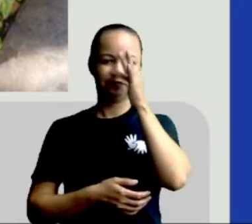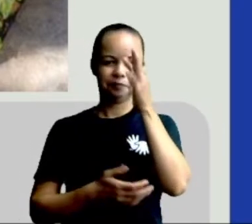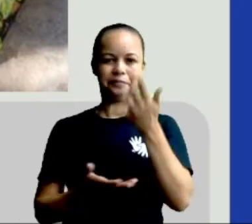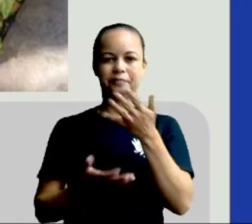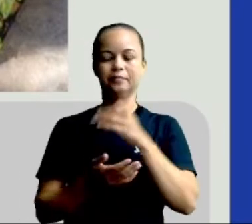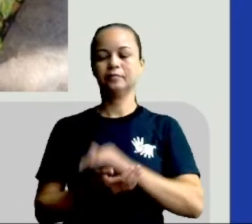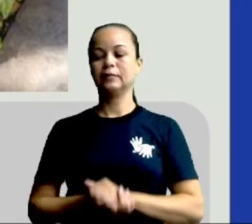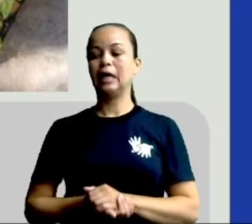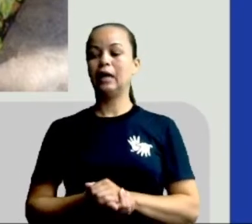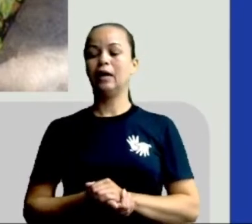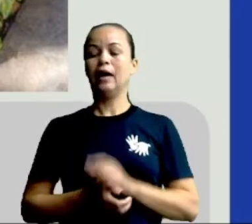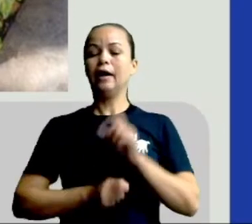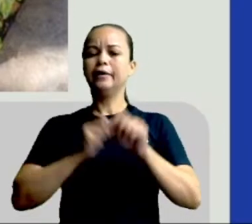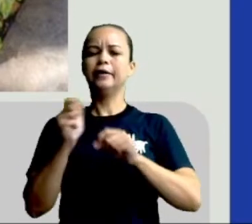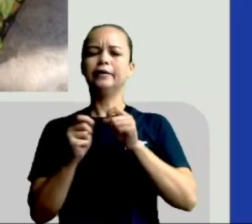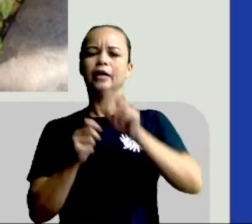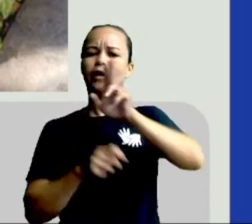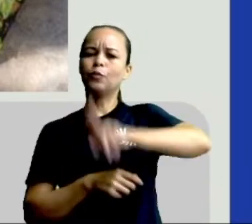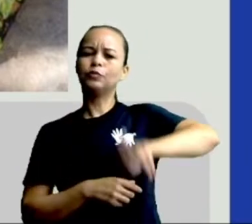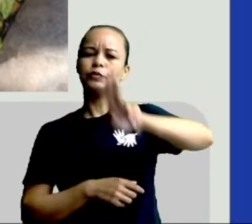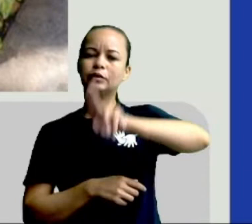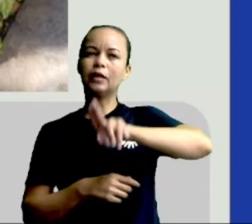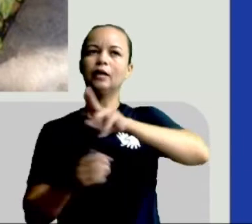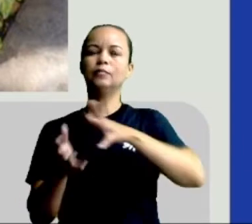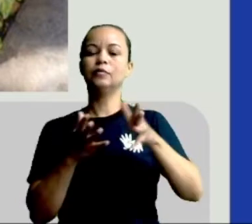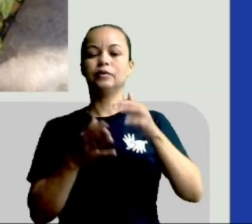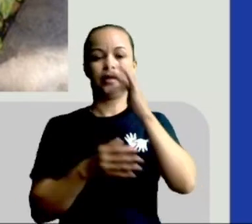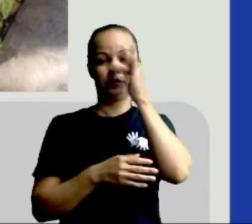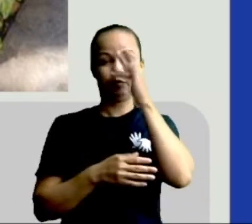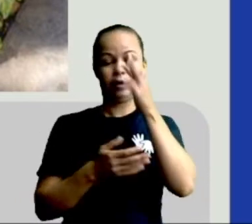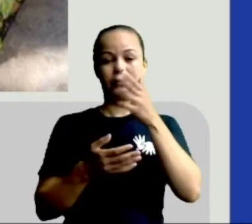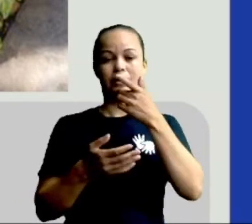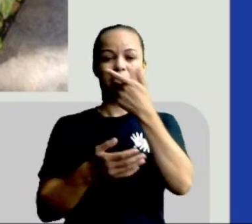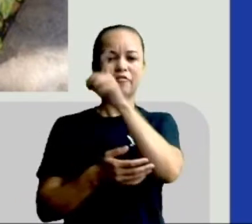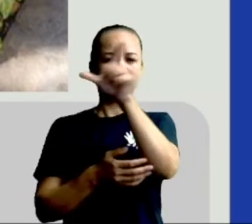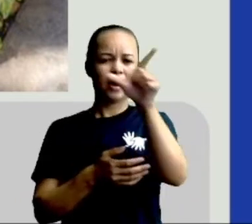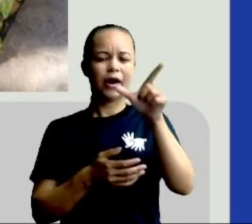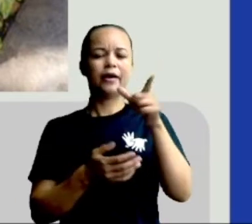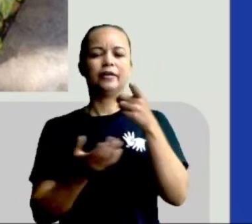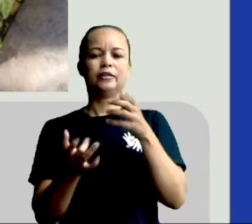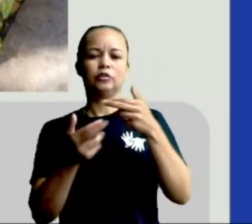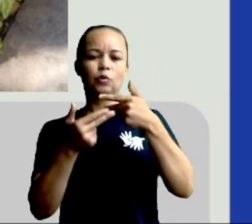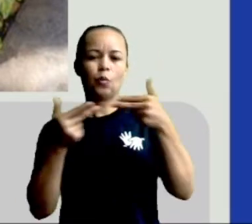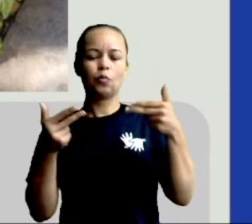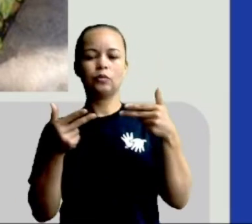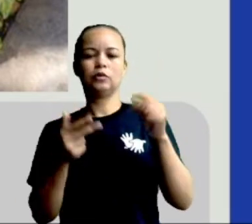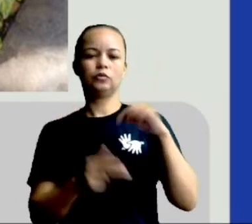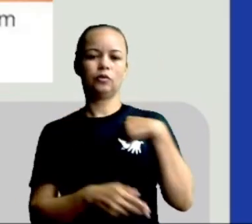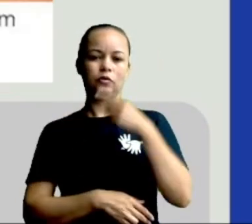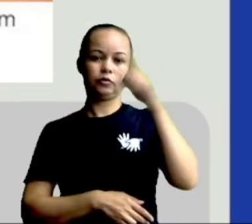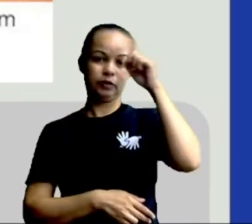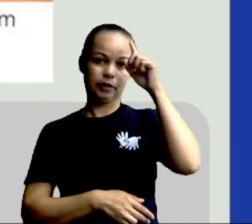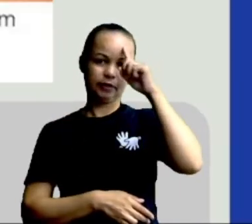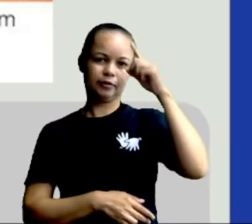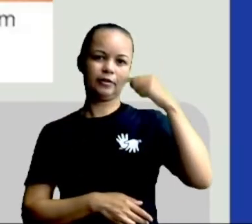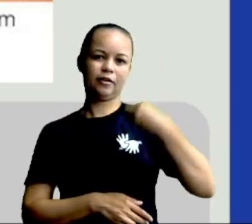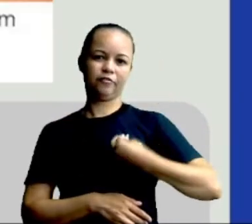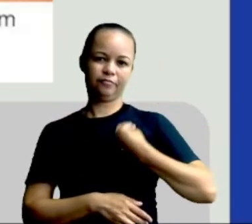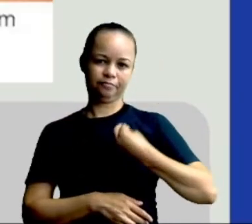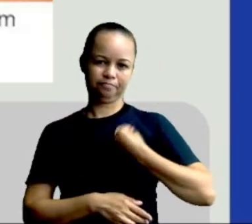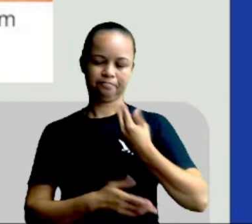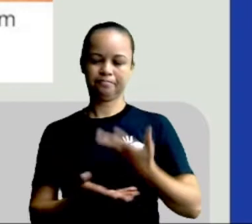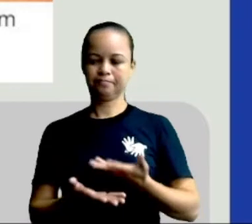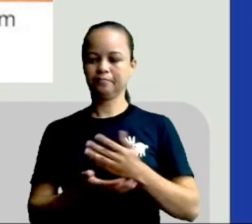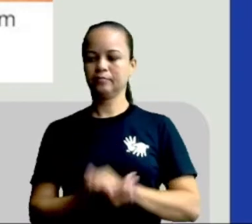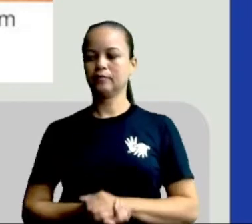plantas. Em que nós utilizamos as plantas em outras coisas no nosso dia a dia, na nossa vida.